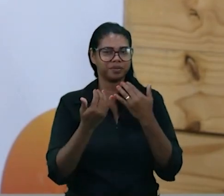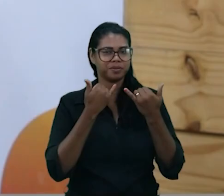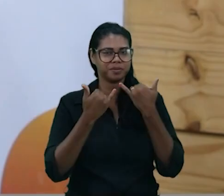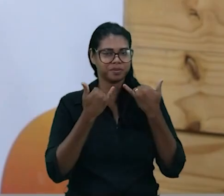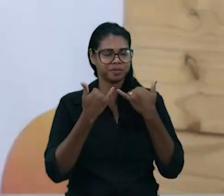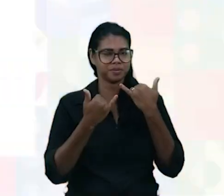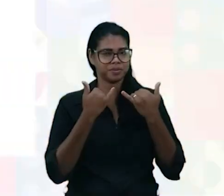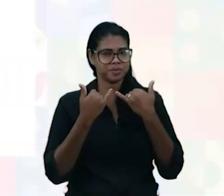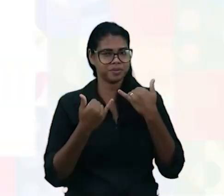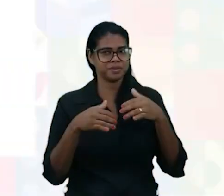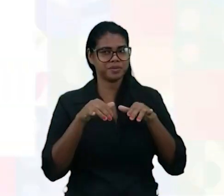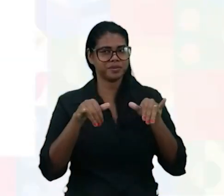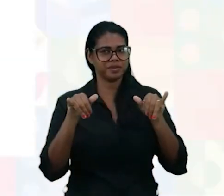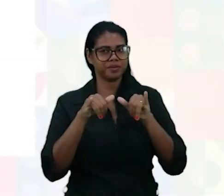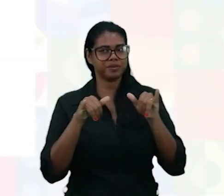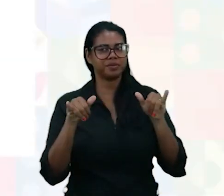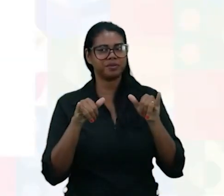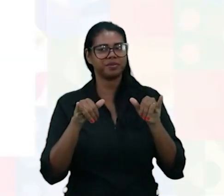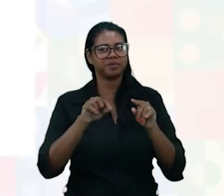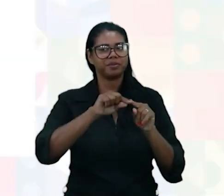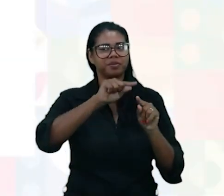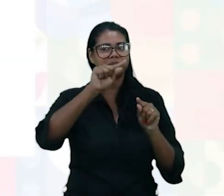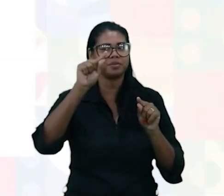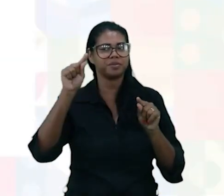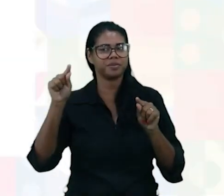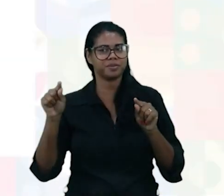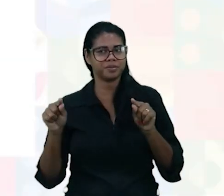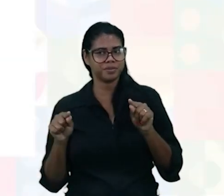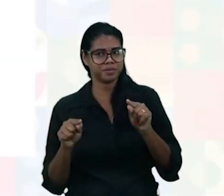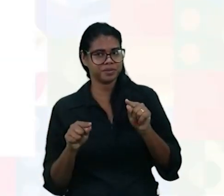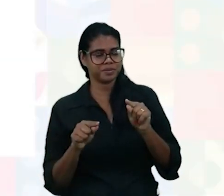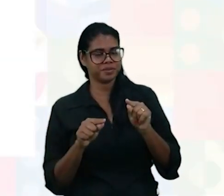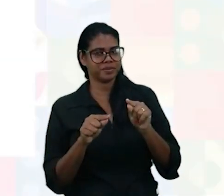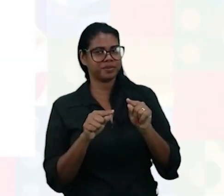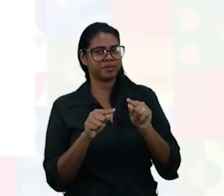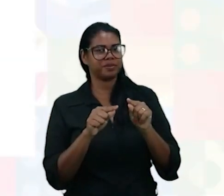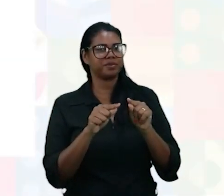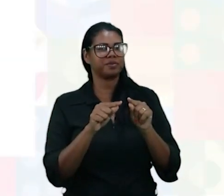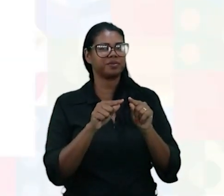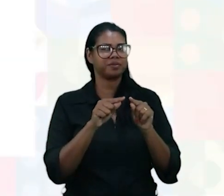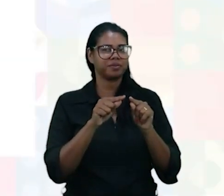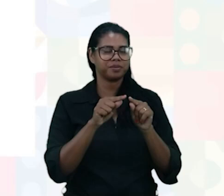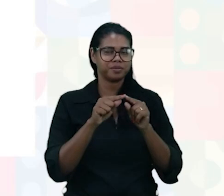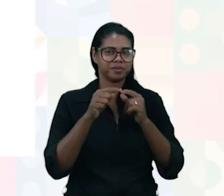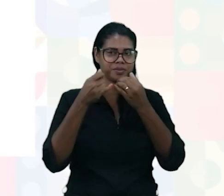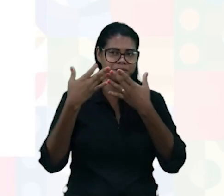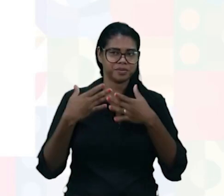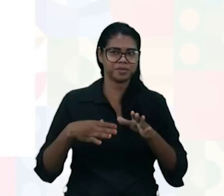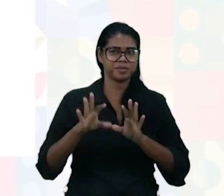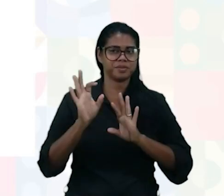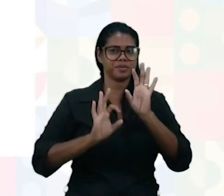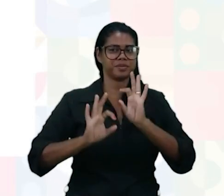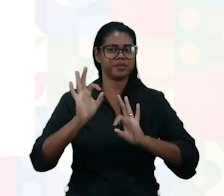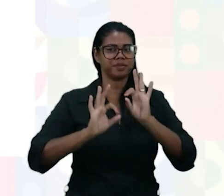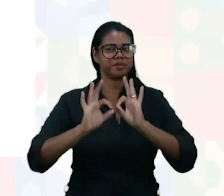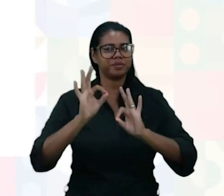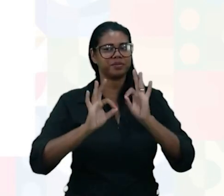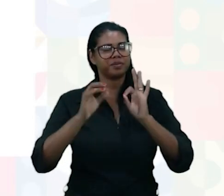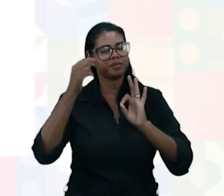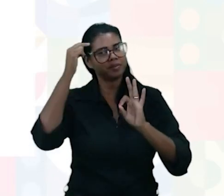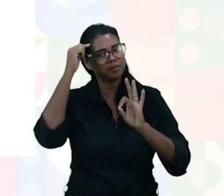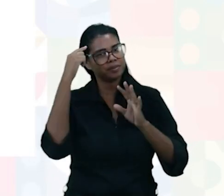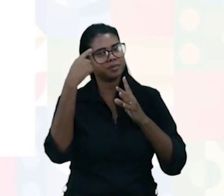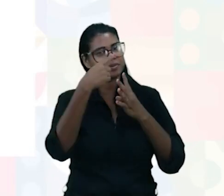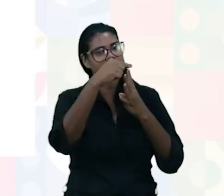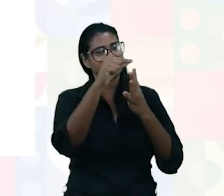em si, que ela passa por um ciclo, a informação ela é produzida, ela é tratada e organizada quando a gente pensa nessa